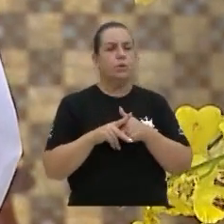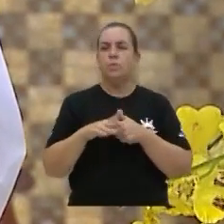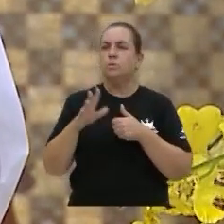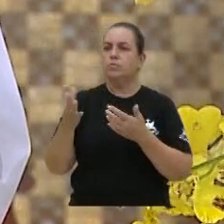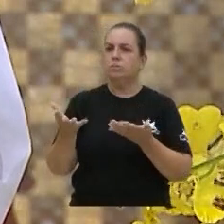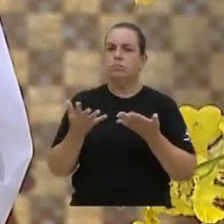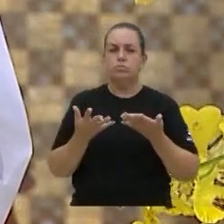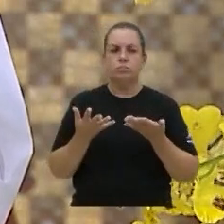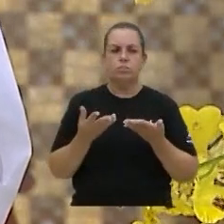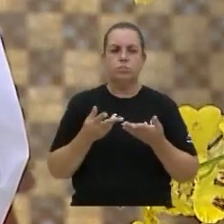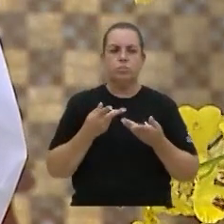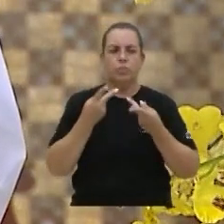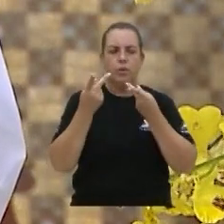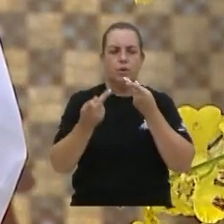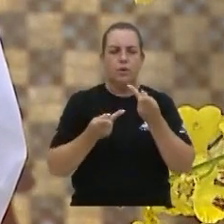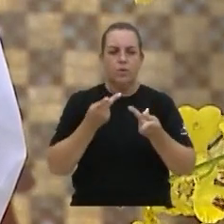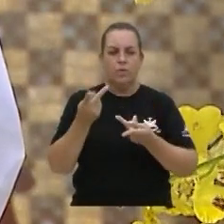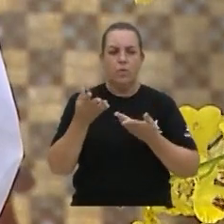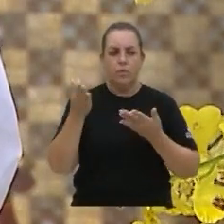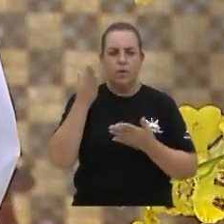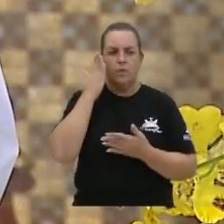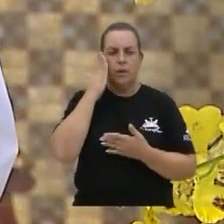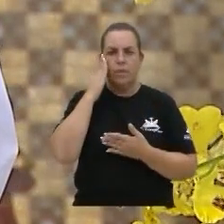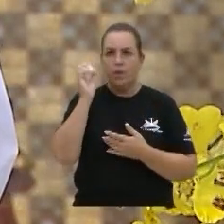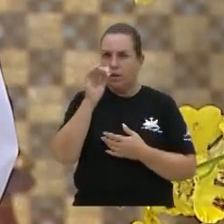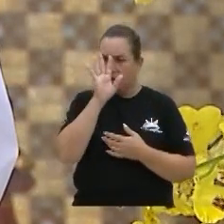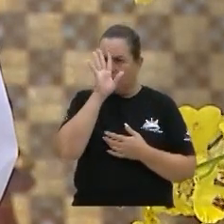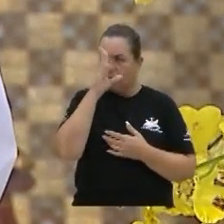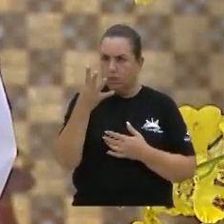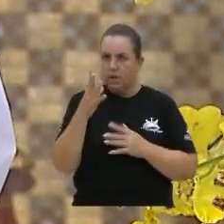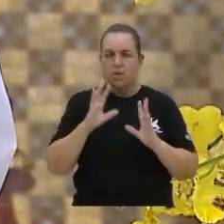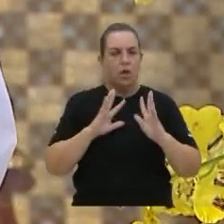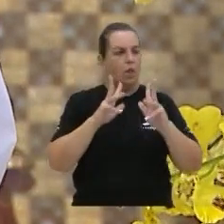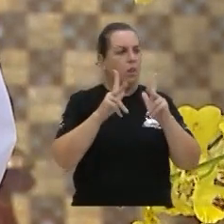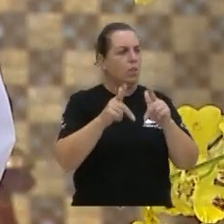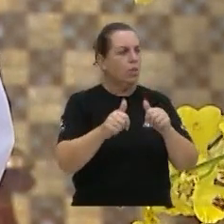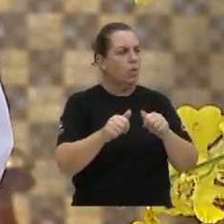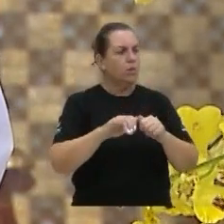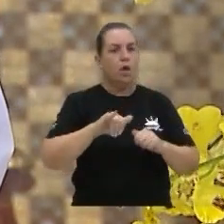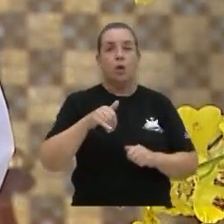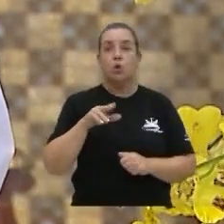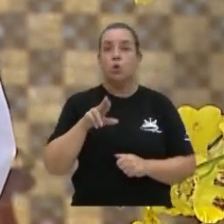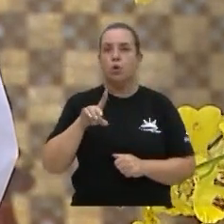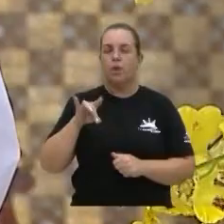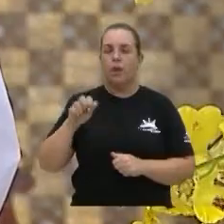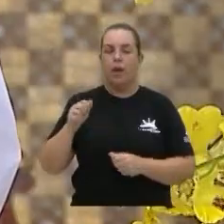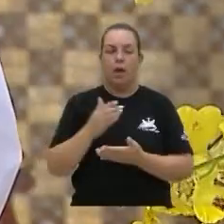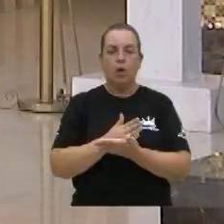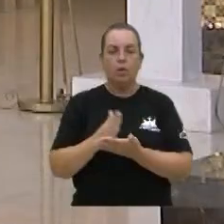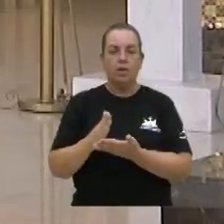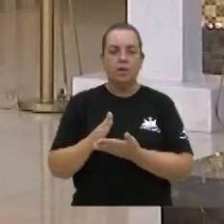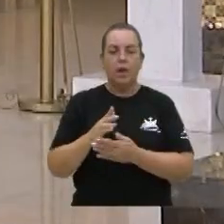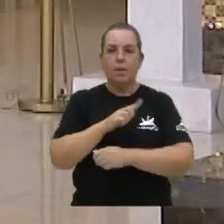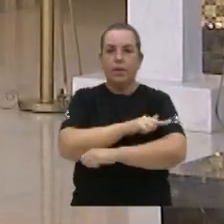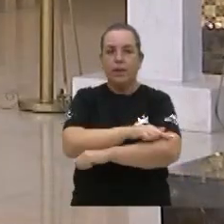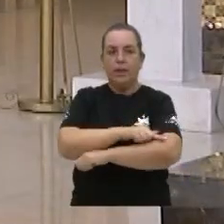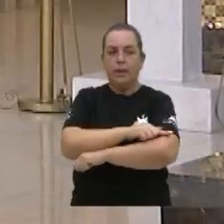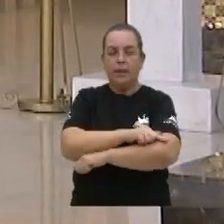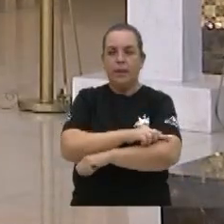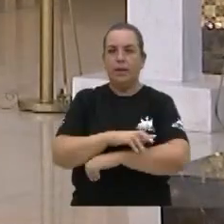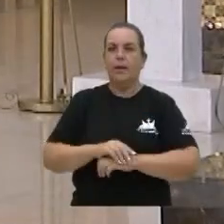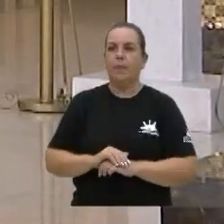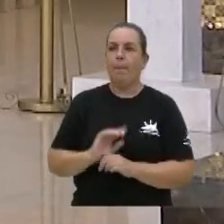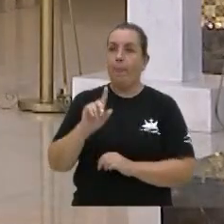disse: Vós sabeis o que aconteceu em toda a Judéia, a começar pela Galiléia, depois